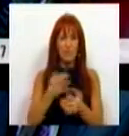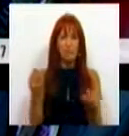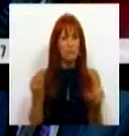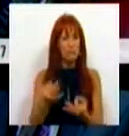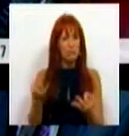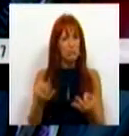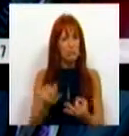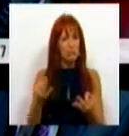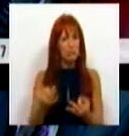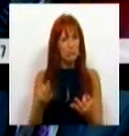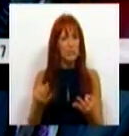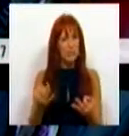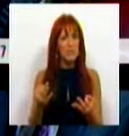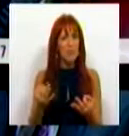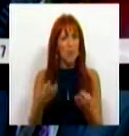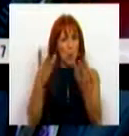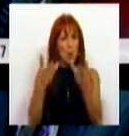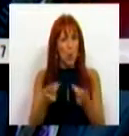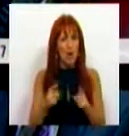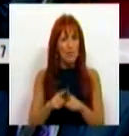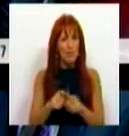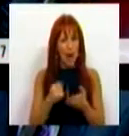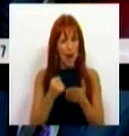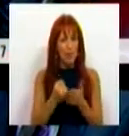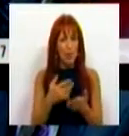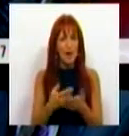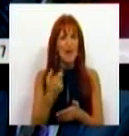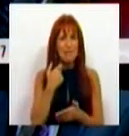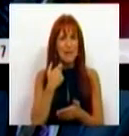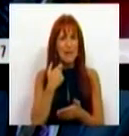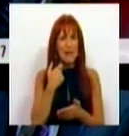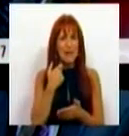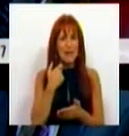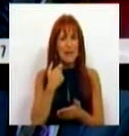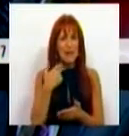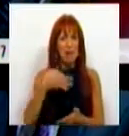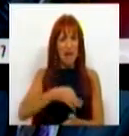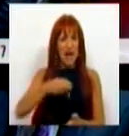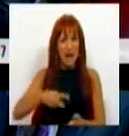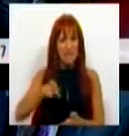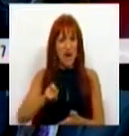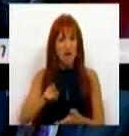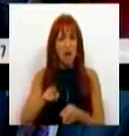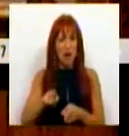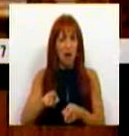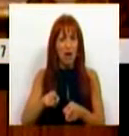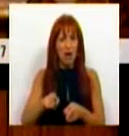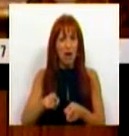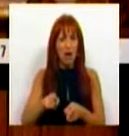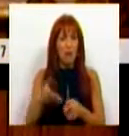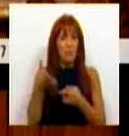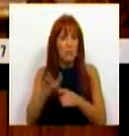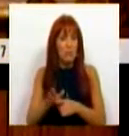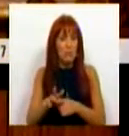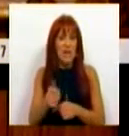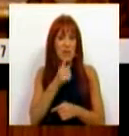facto, o orçamento apoia as micro e pequenas empresas,